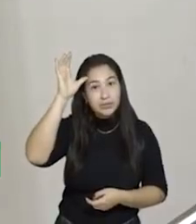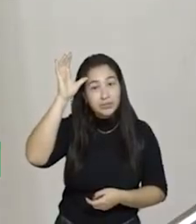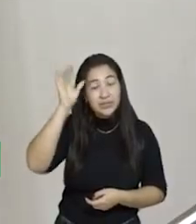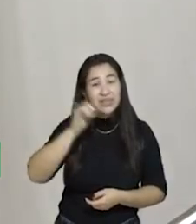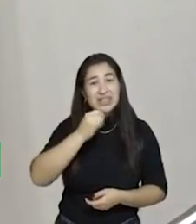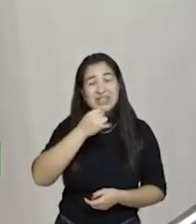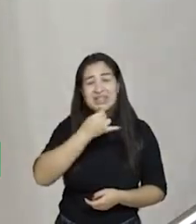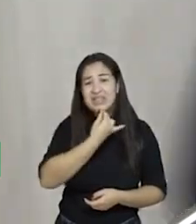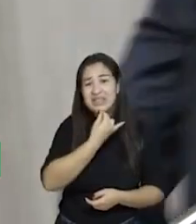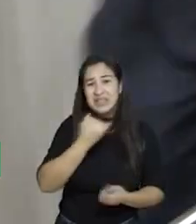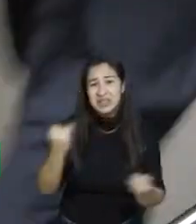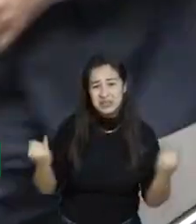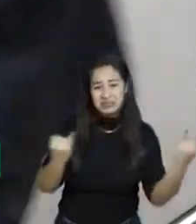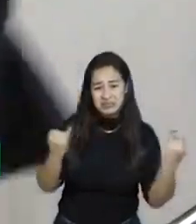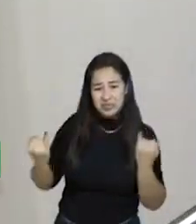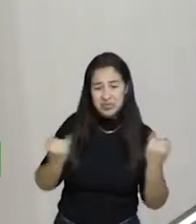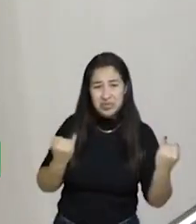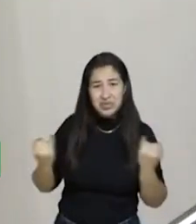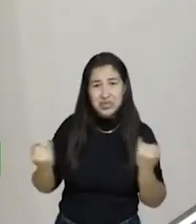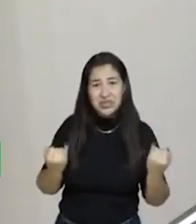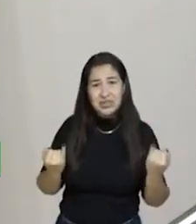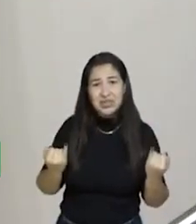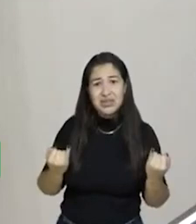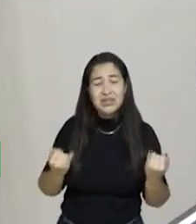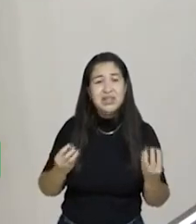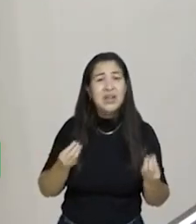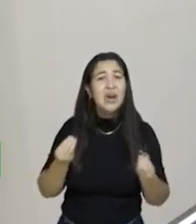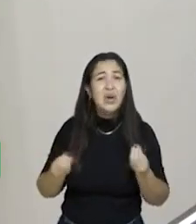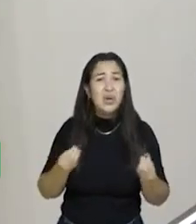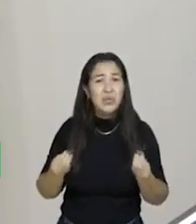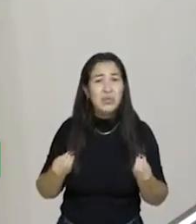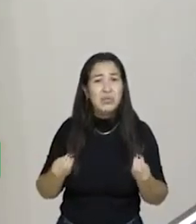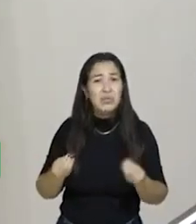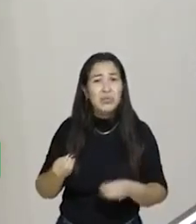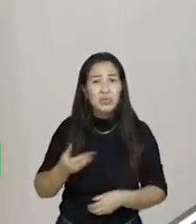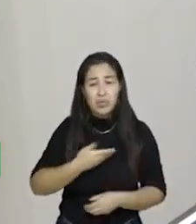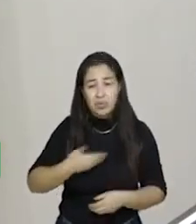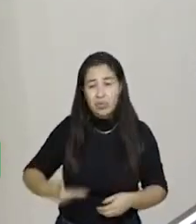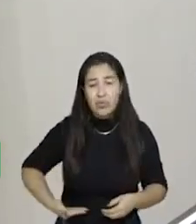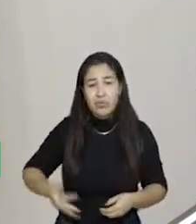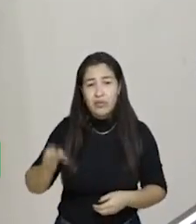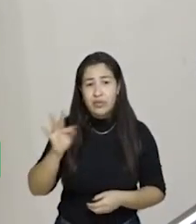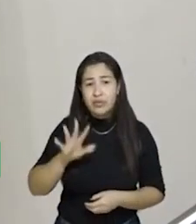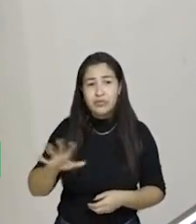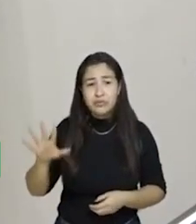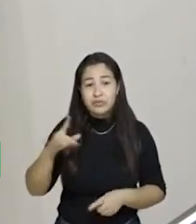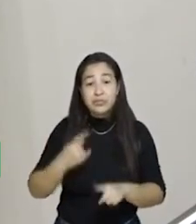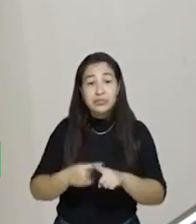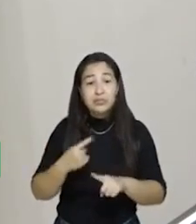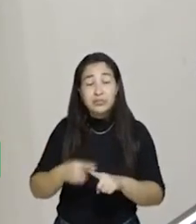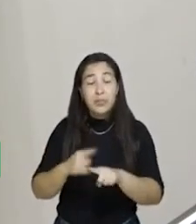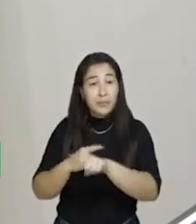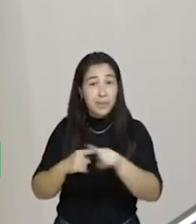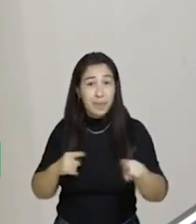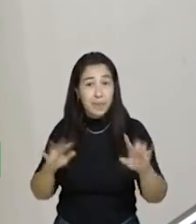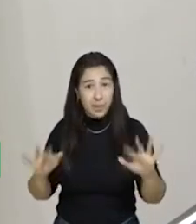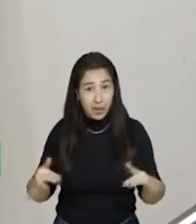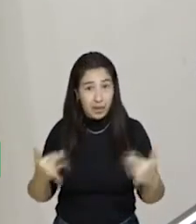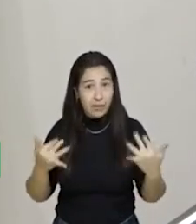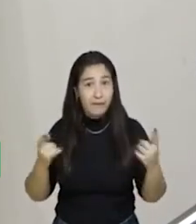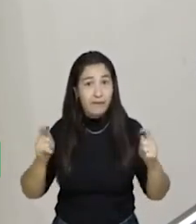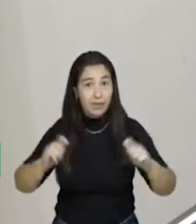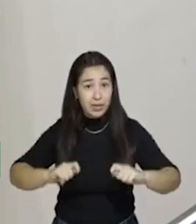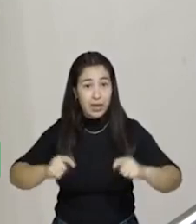Triste notícia também que recebemos do governo federal e falo isso porque os senhores têm acompanhado o nosso trabalho